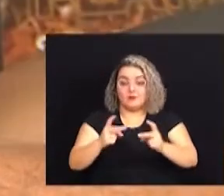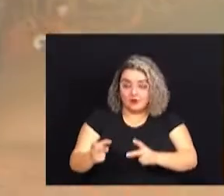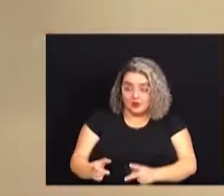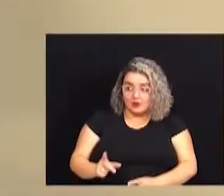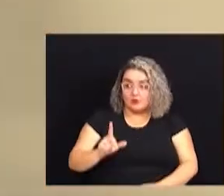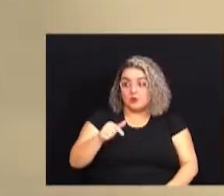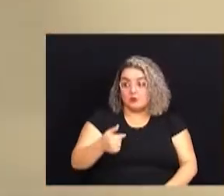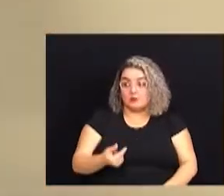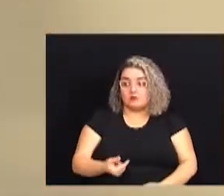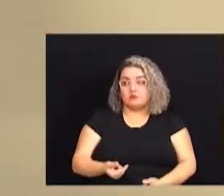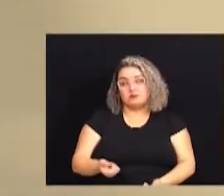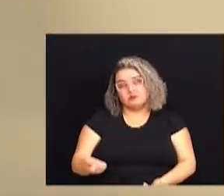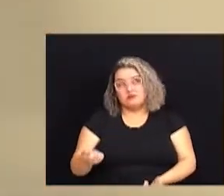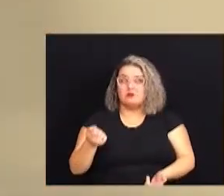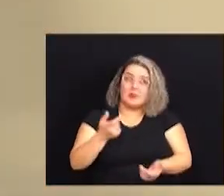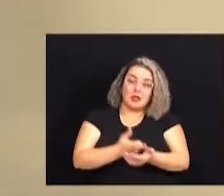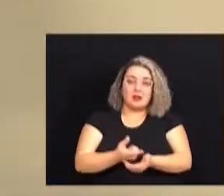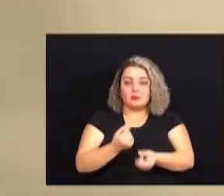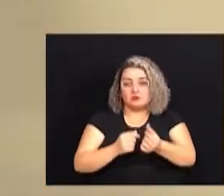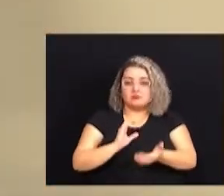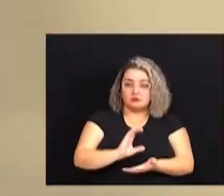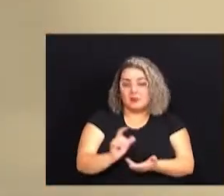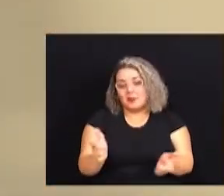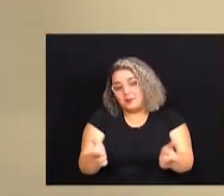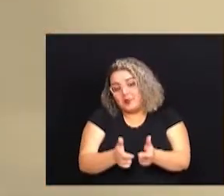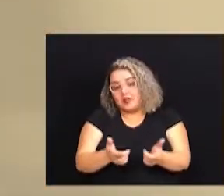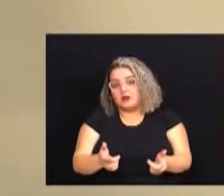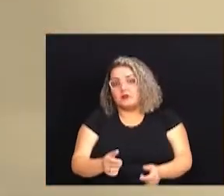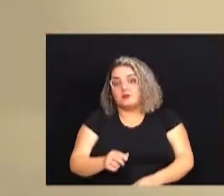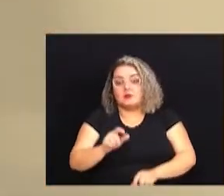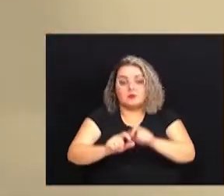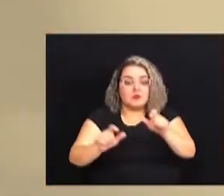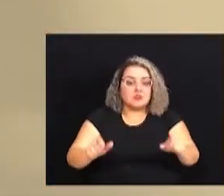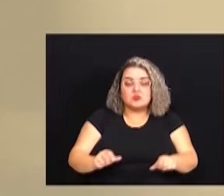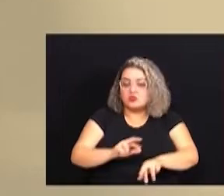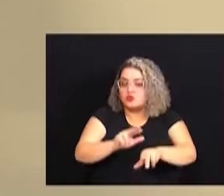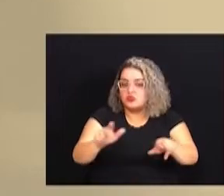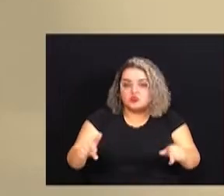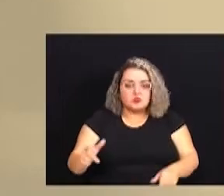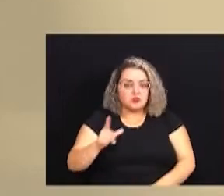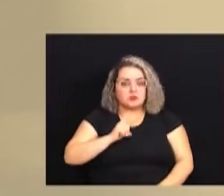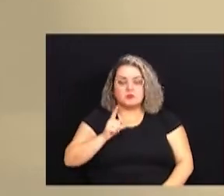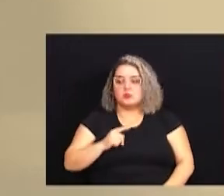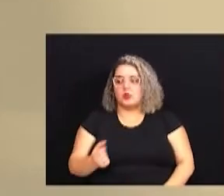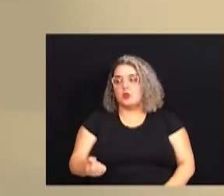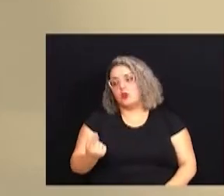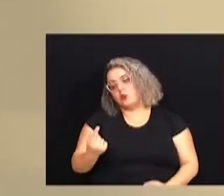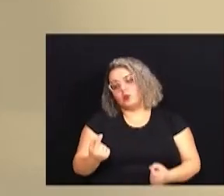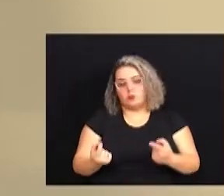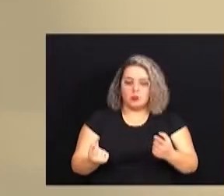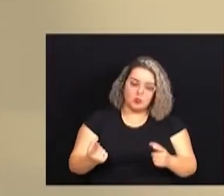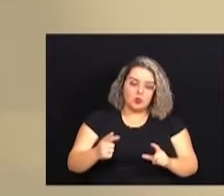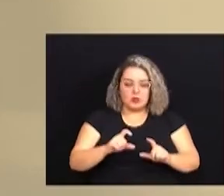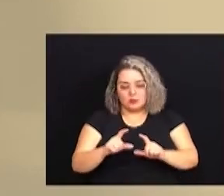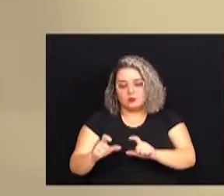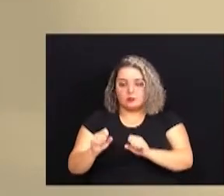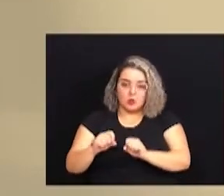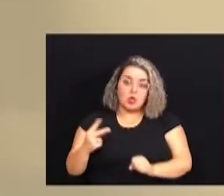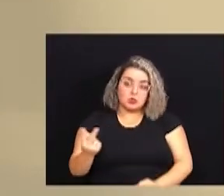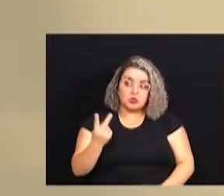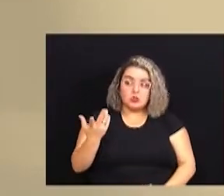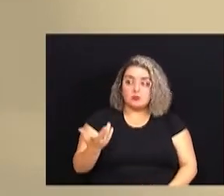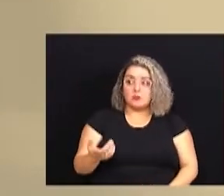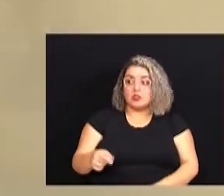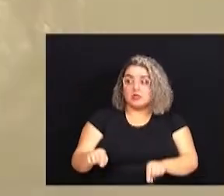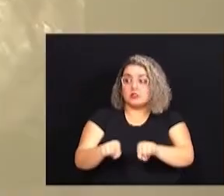vender a ponto de compensar o investimento é muito pequeno, porque é algo que muitas pessoas vão ter, né? É claro que uma ou outra figurinha